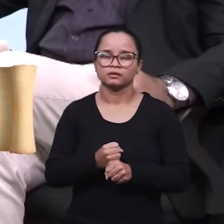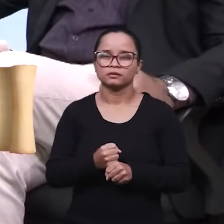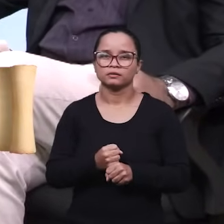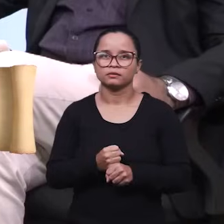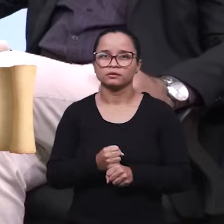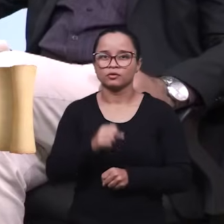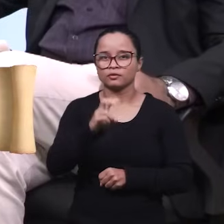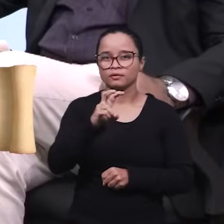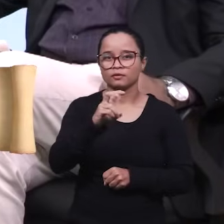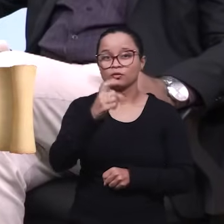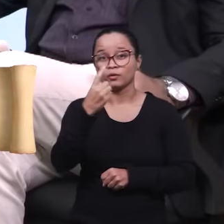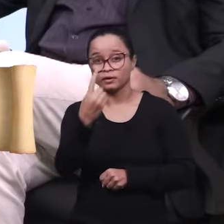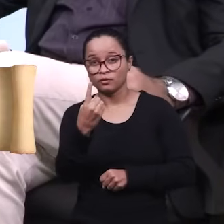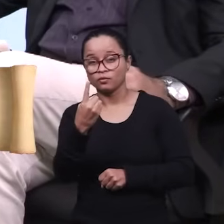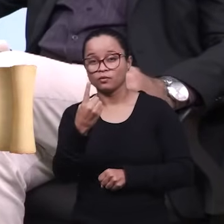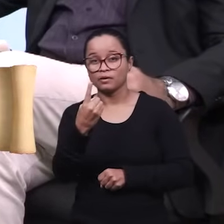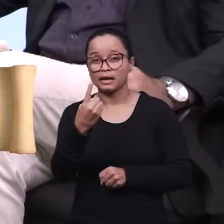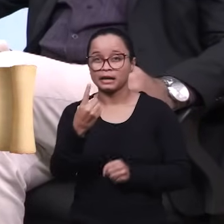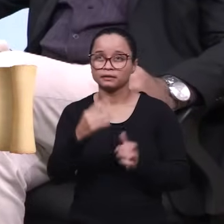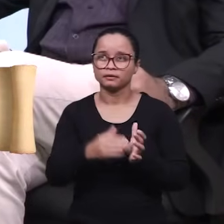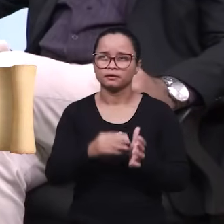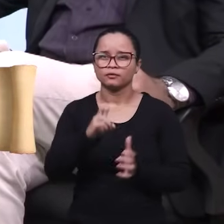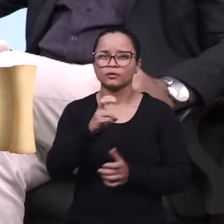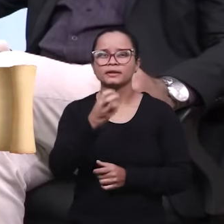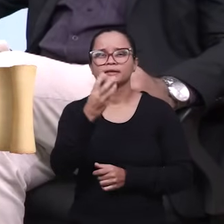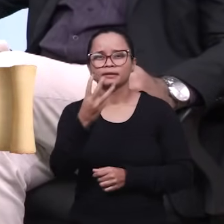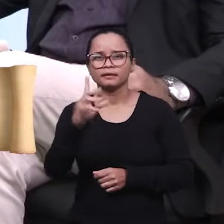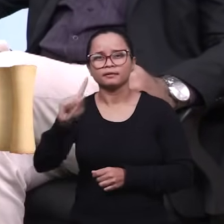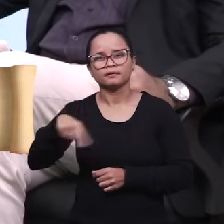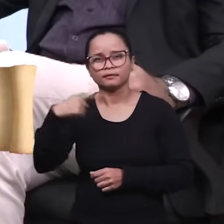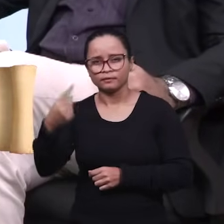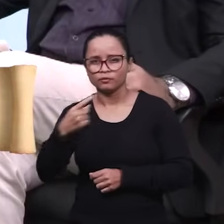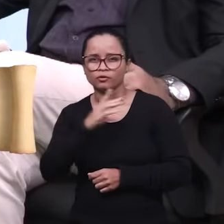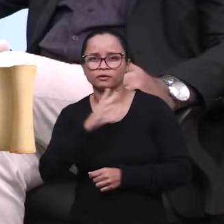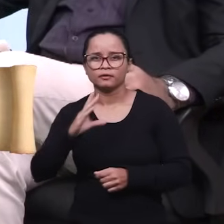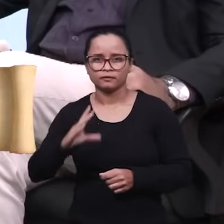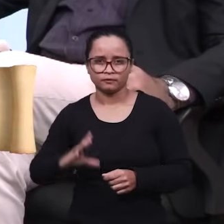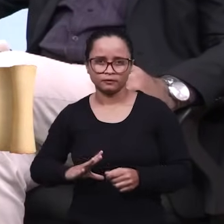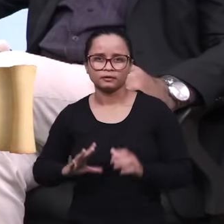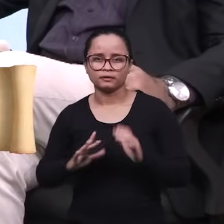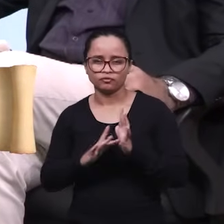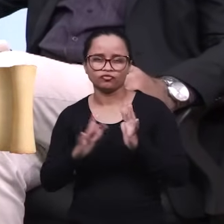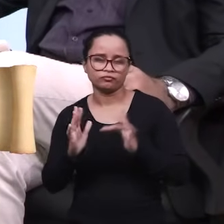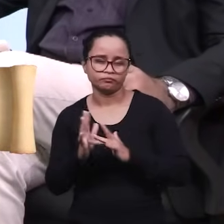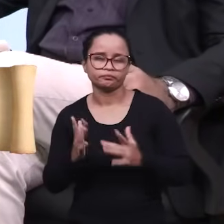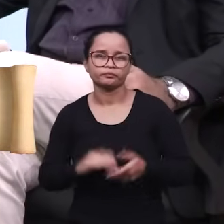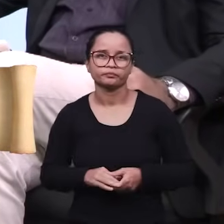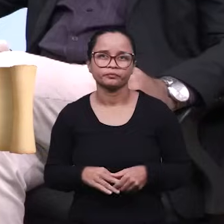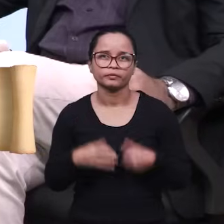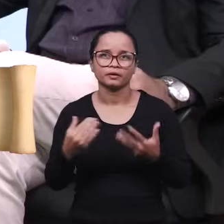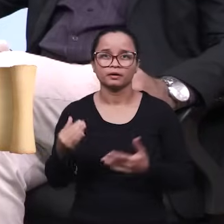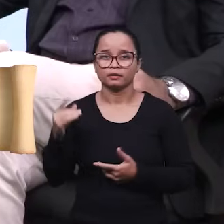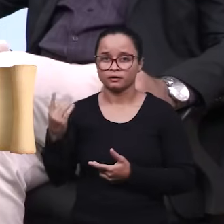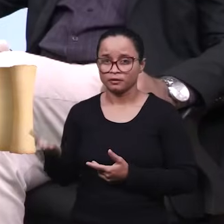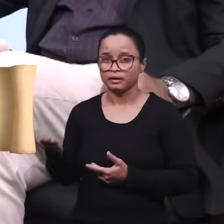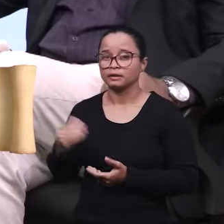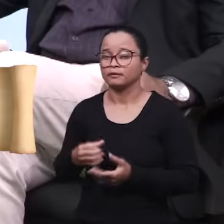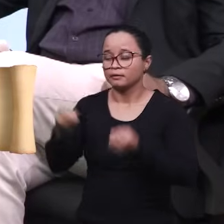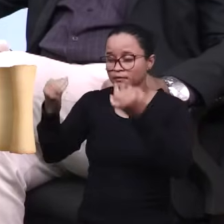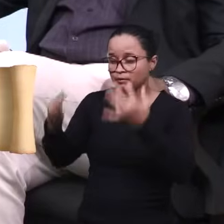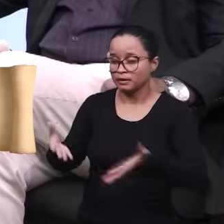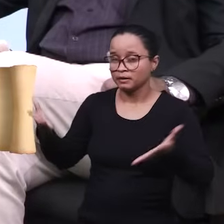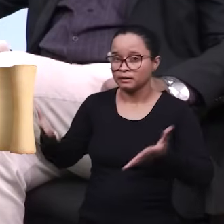a 53 depois de Cristo. E o Vinícius estava falando aqui dessa